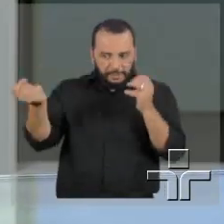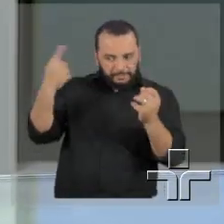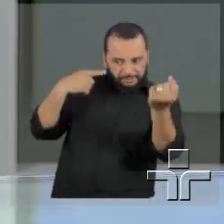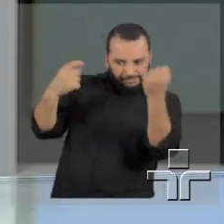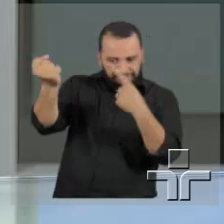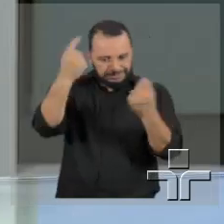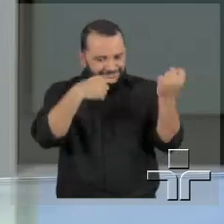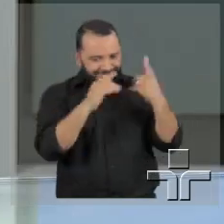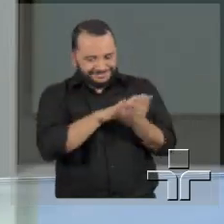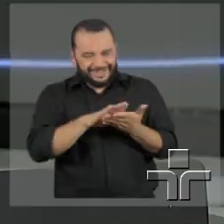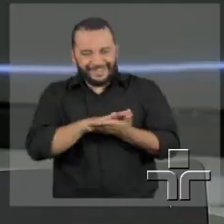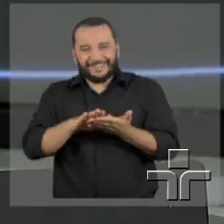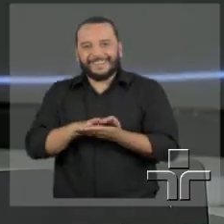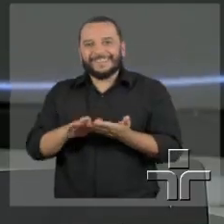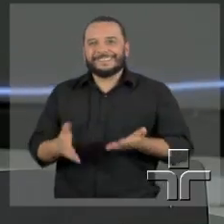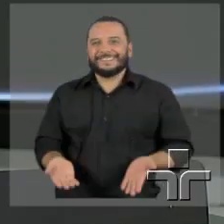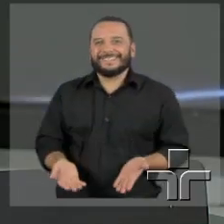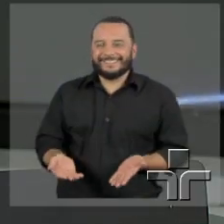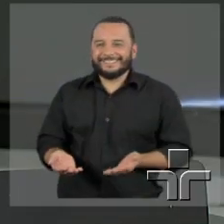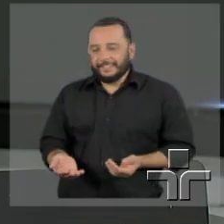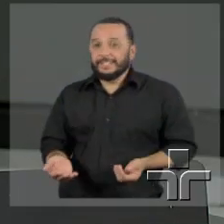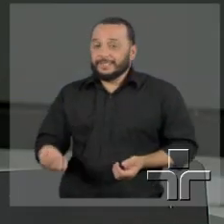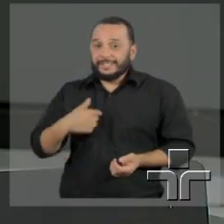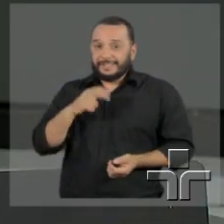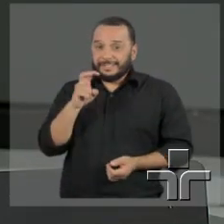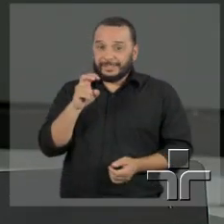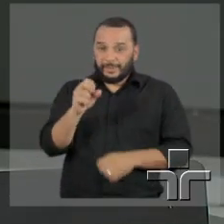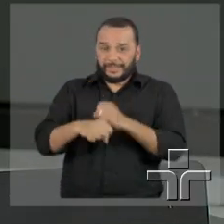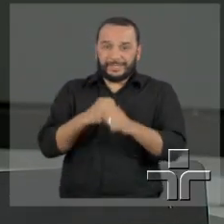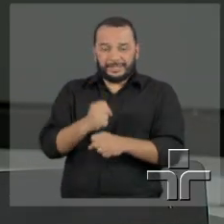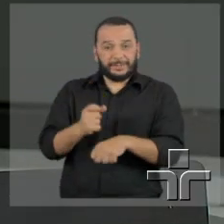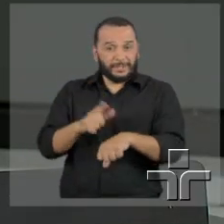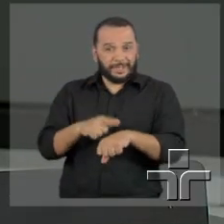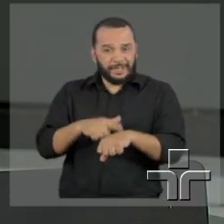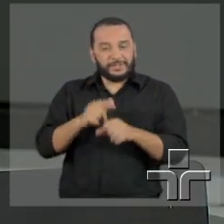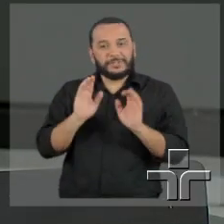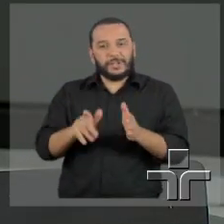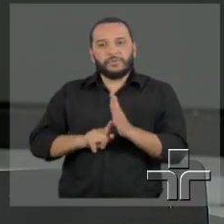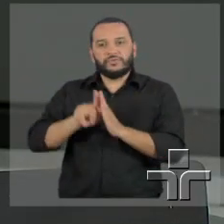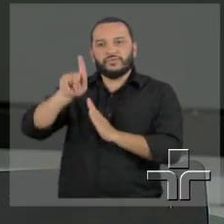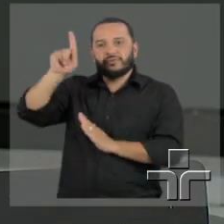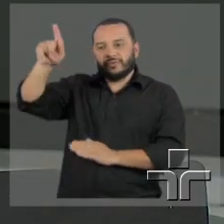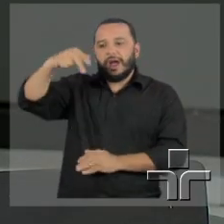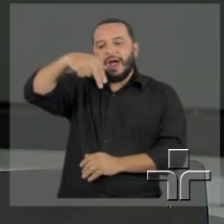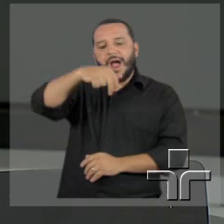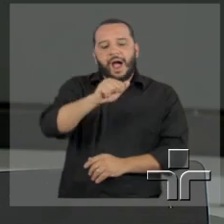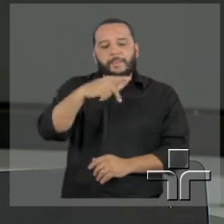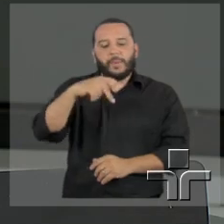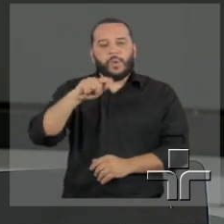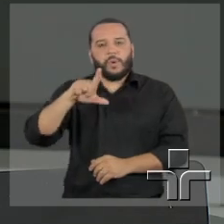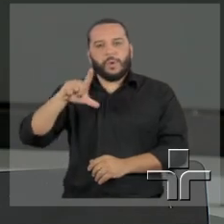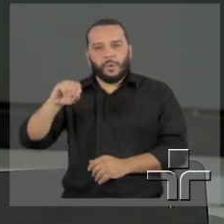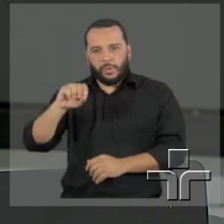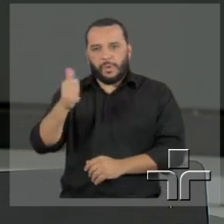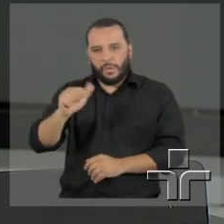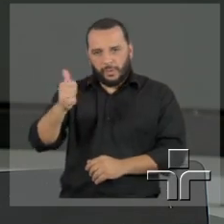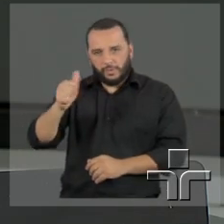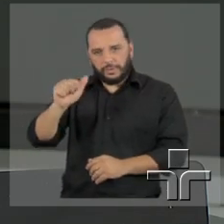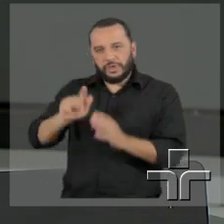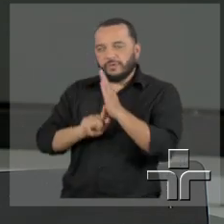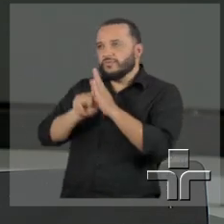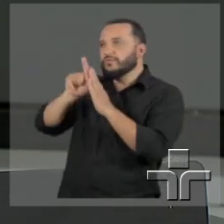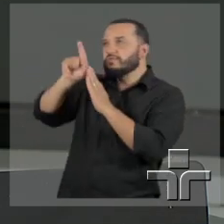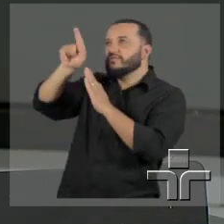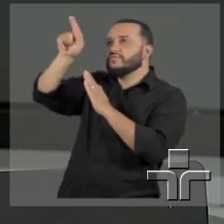né? E há 50 anos, neste horário, a missão Apollo 11 estava se aproximando da Lua para concretizar a maior e